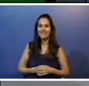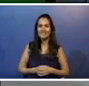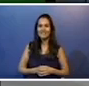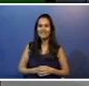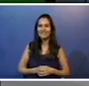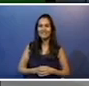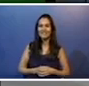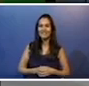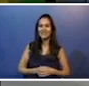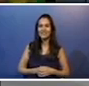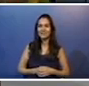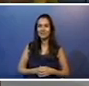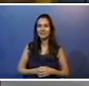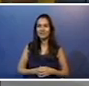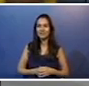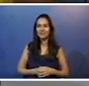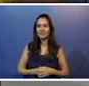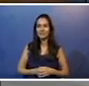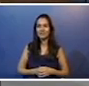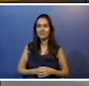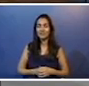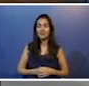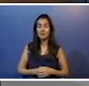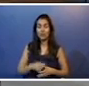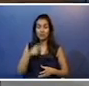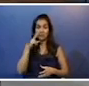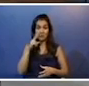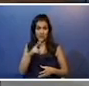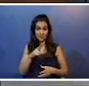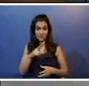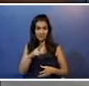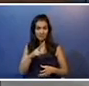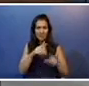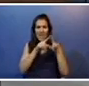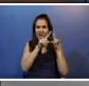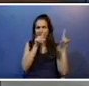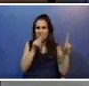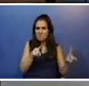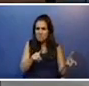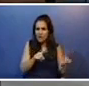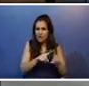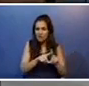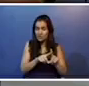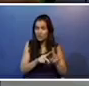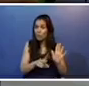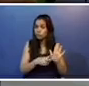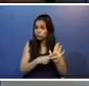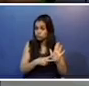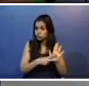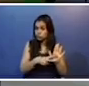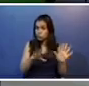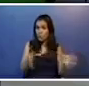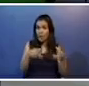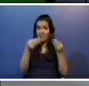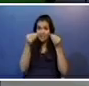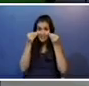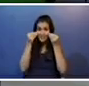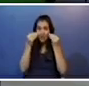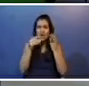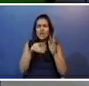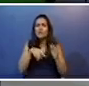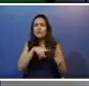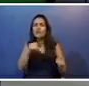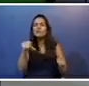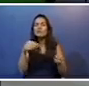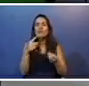imagens. Observe com atenção cada uma destas etapas, neste processo.